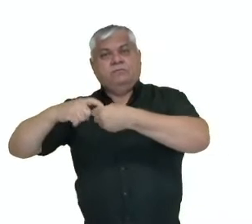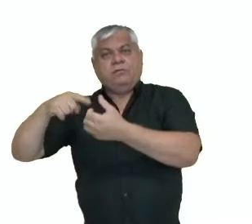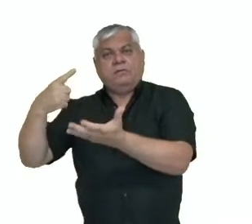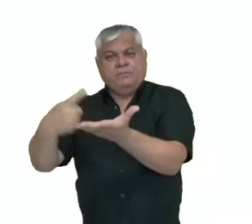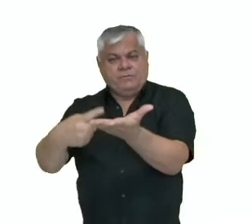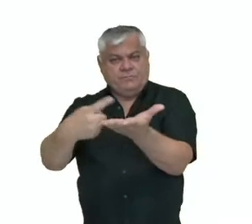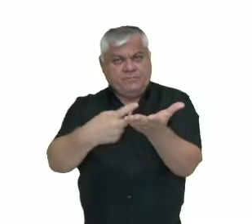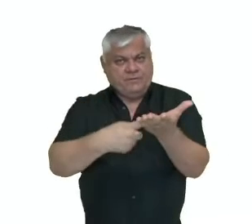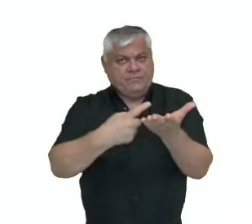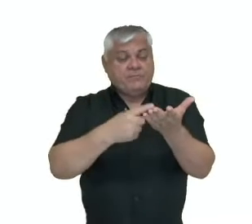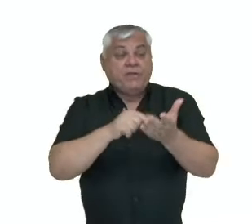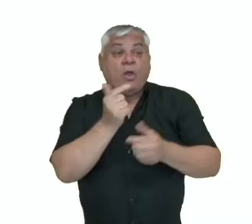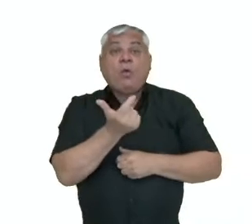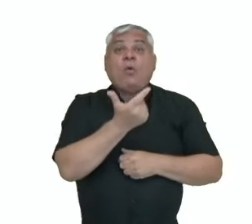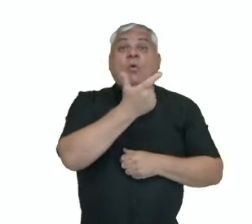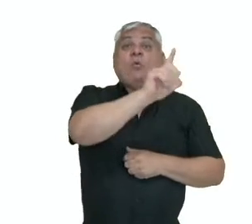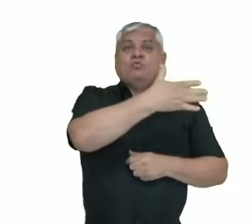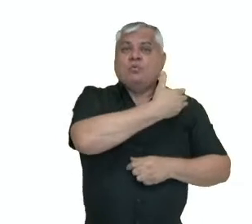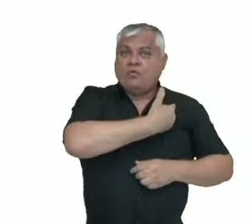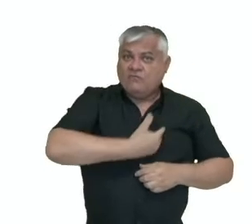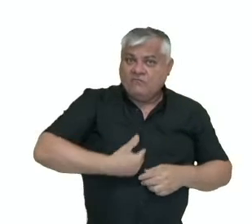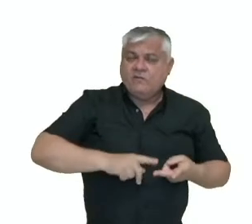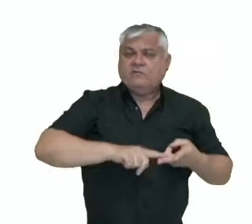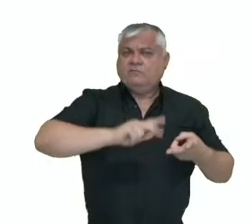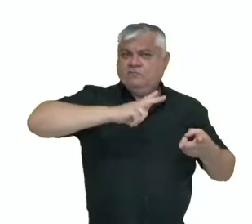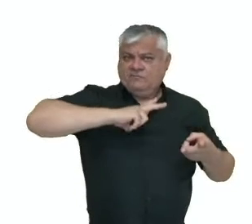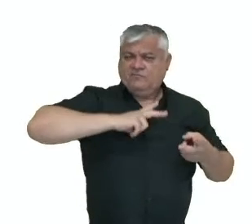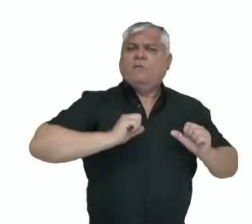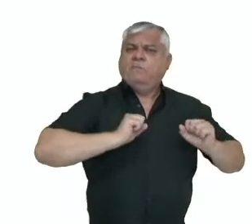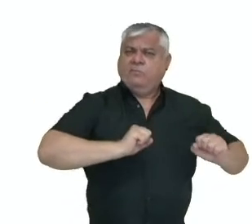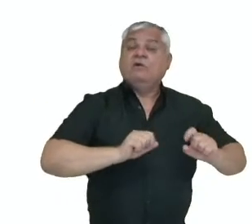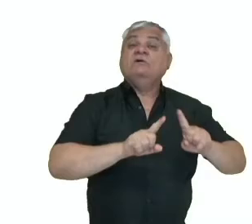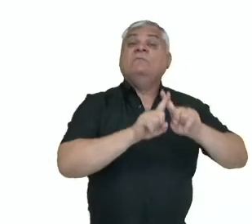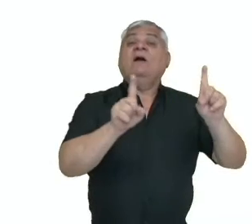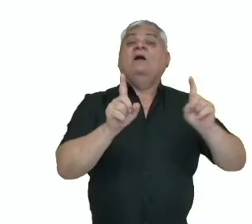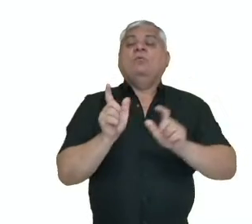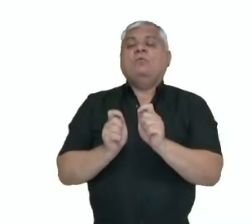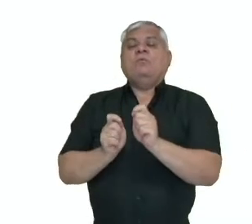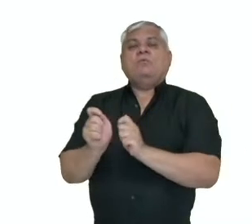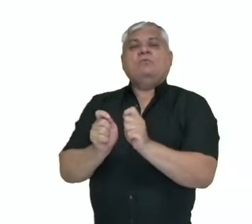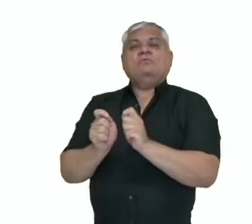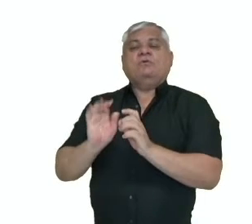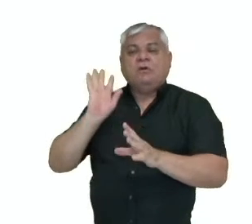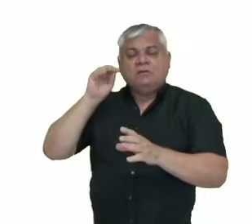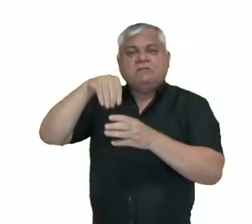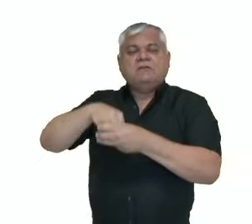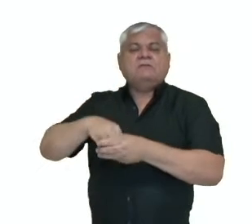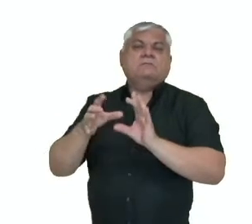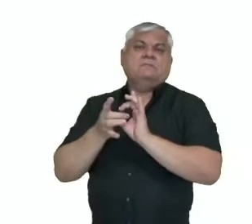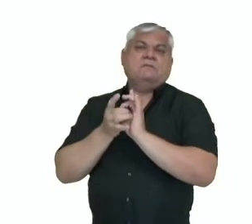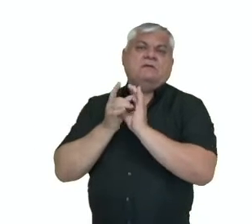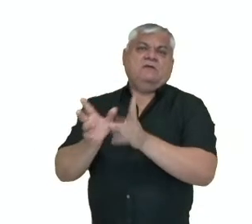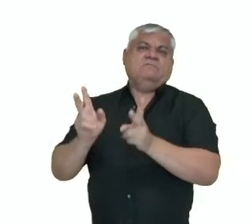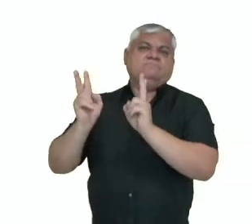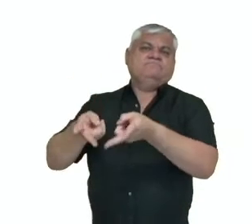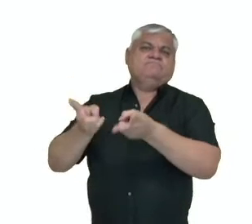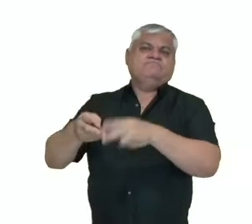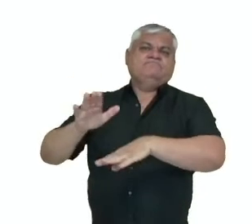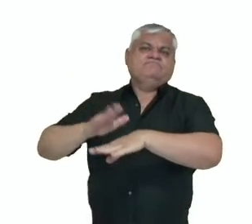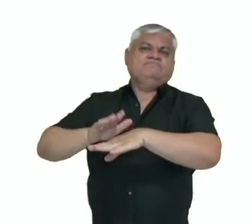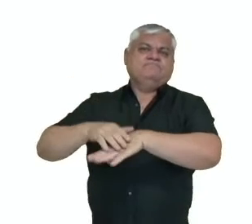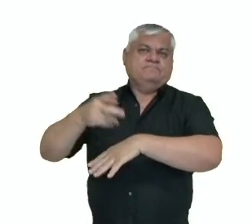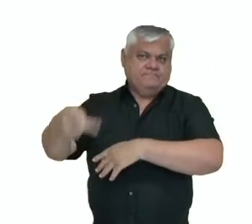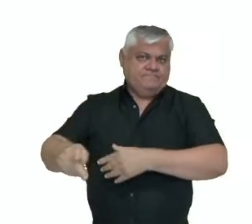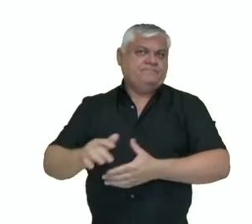outras organizações públicas ou privadas, mas o controle democrático tem que continuar nas mãos dos seus